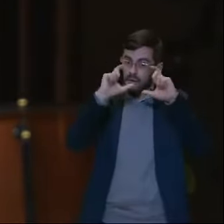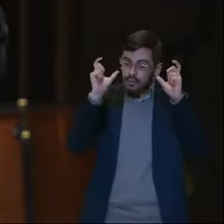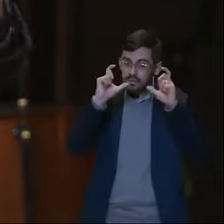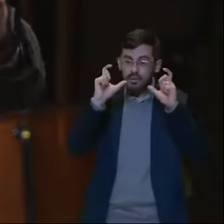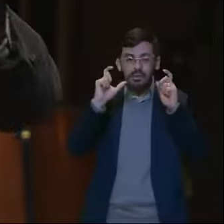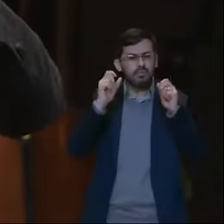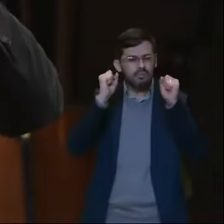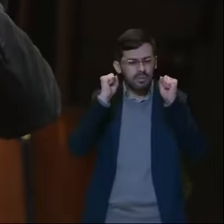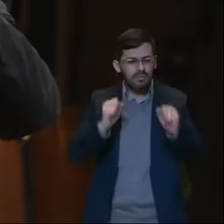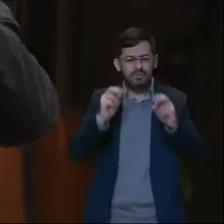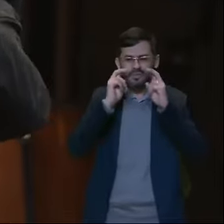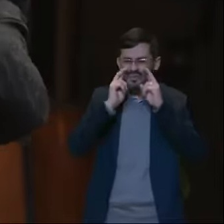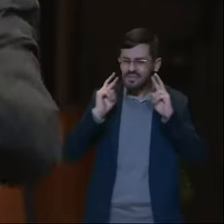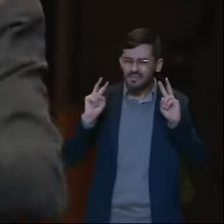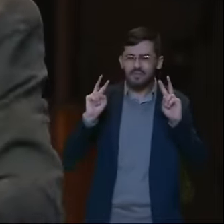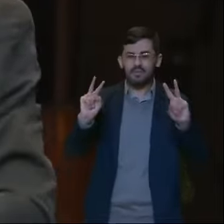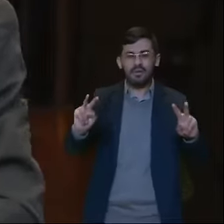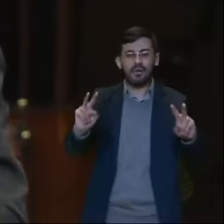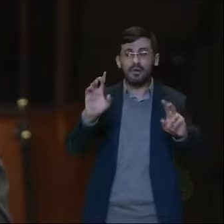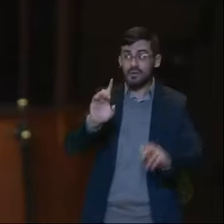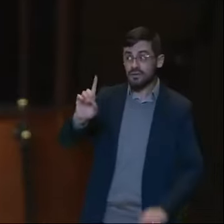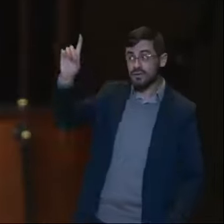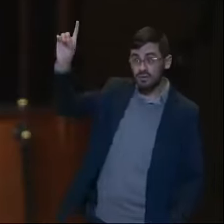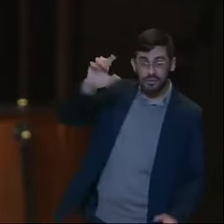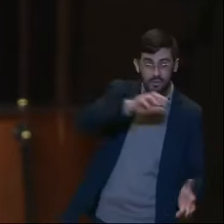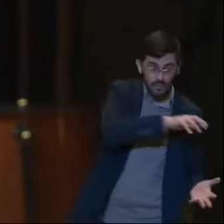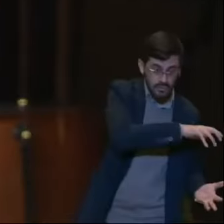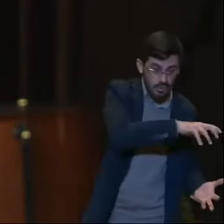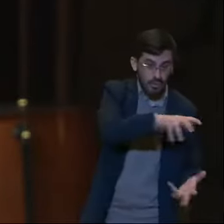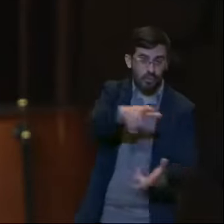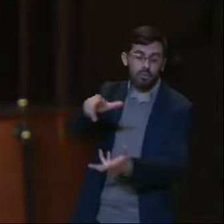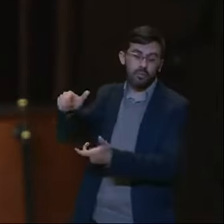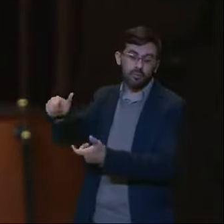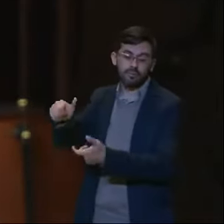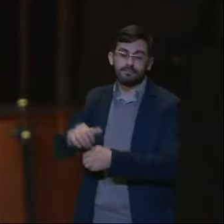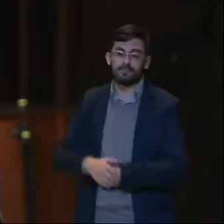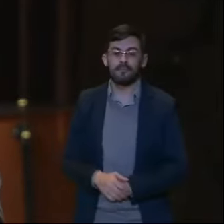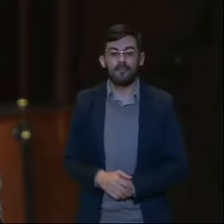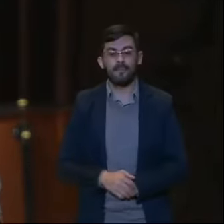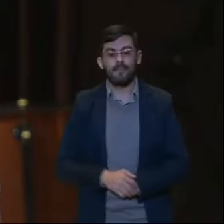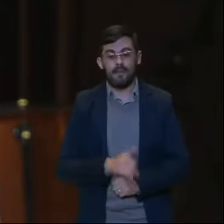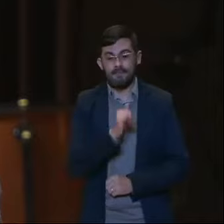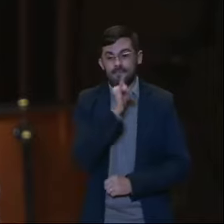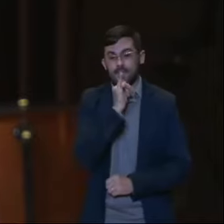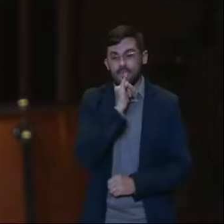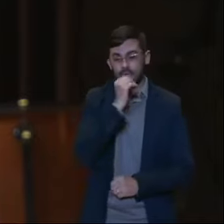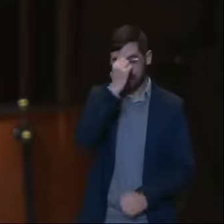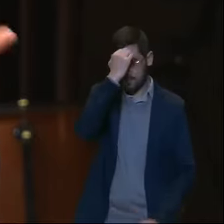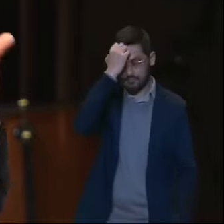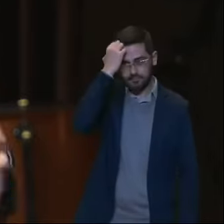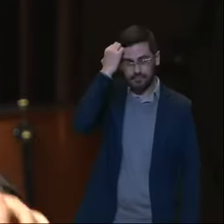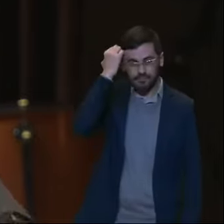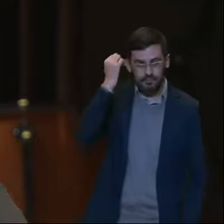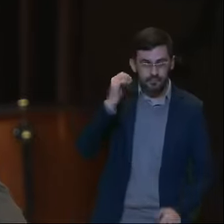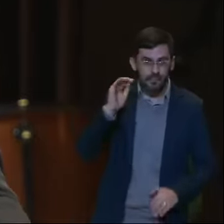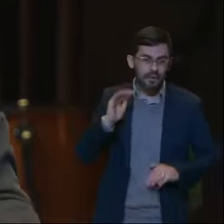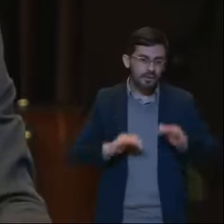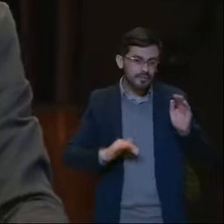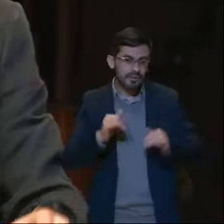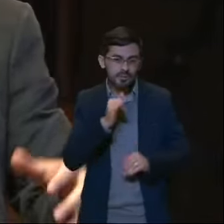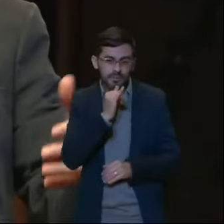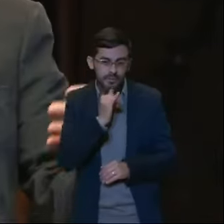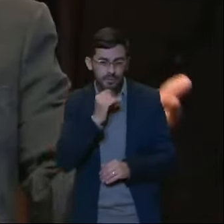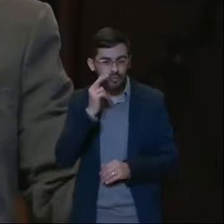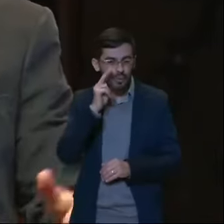possamos testemunhar de Deus ao mundo. Por exemplo, A forma que nós olhamos para as estatísticas